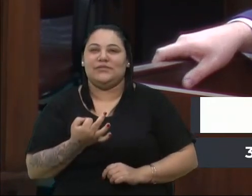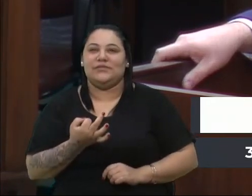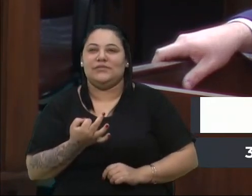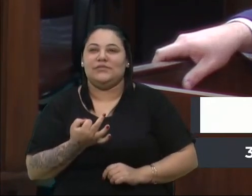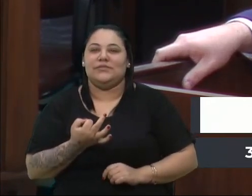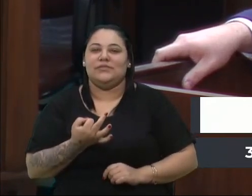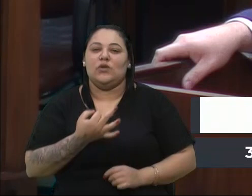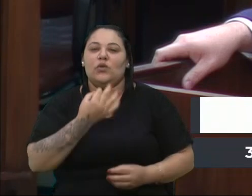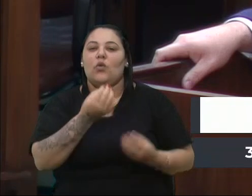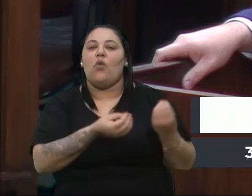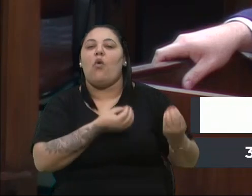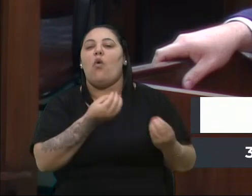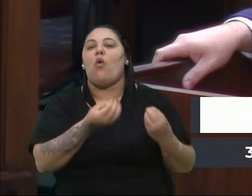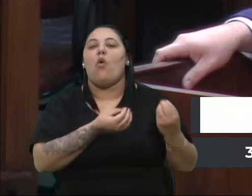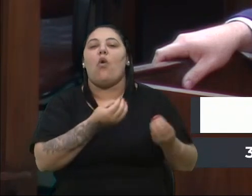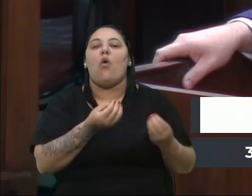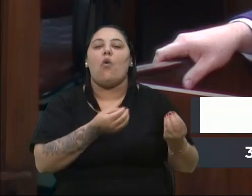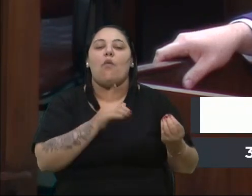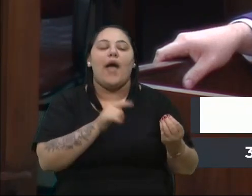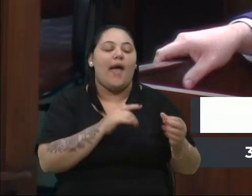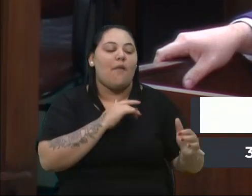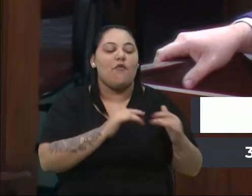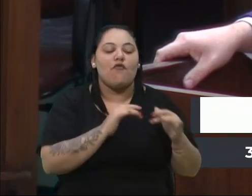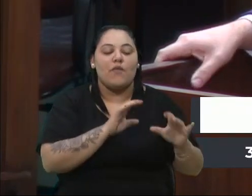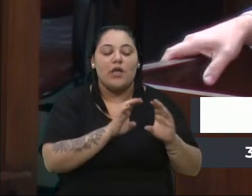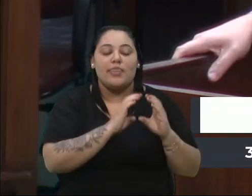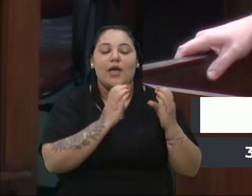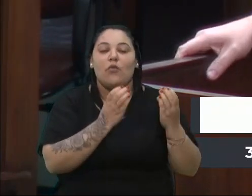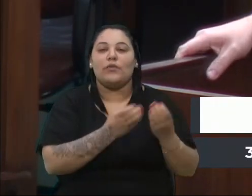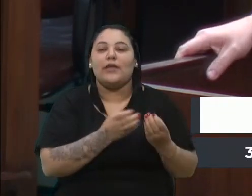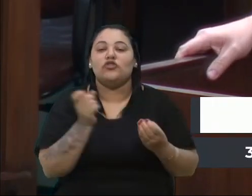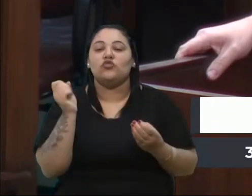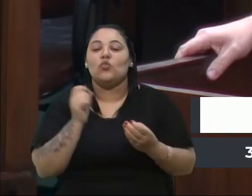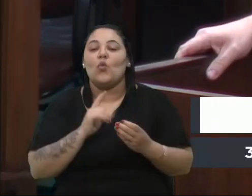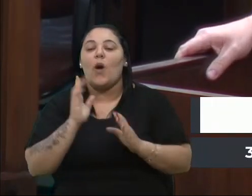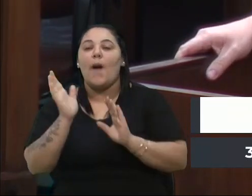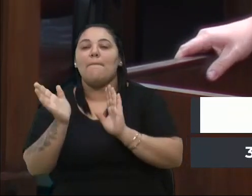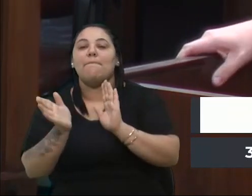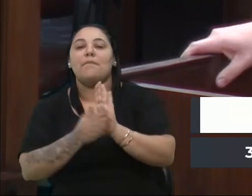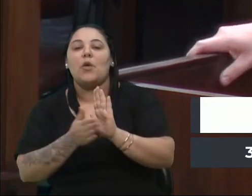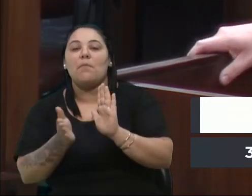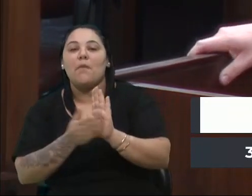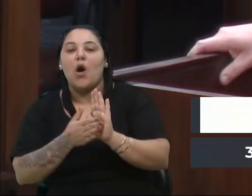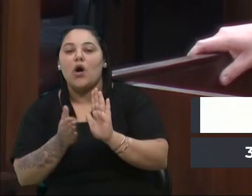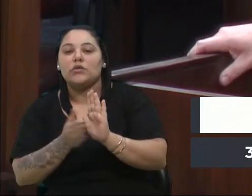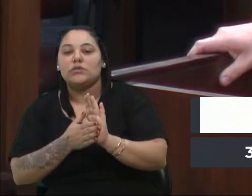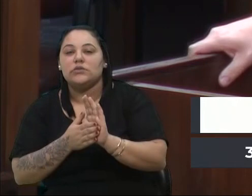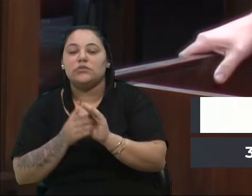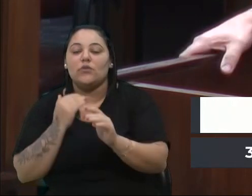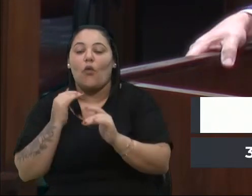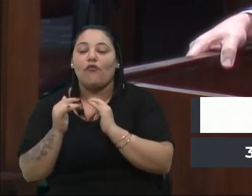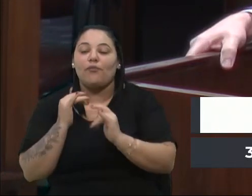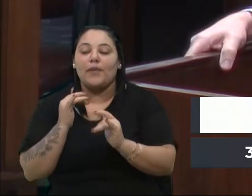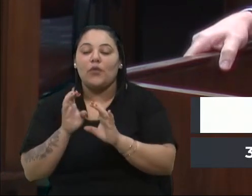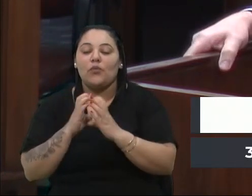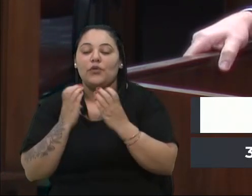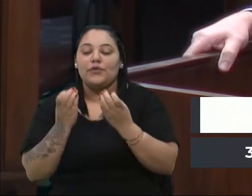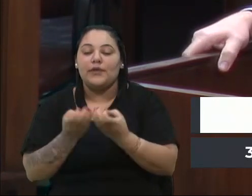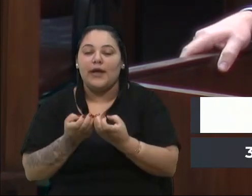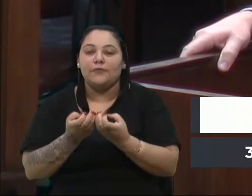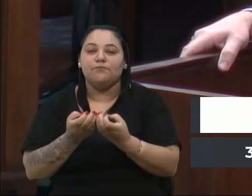como é o funcionamento do movimento comunitário e qual é a proposta do movimento comunitário para a